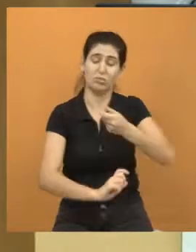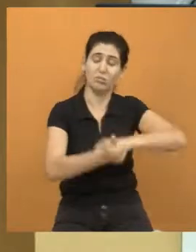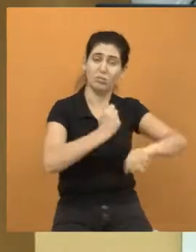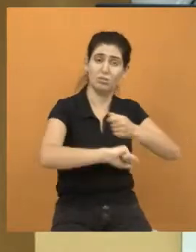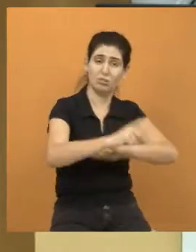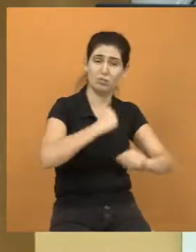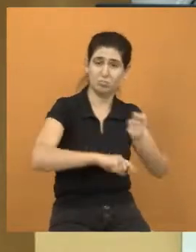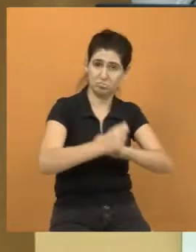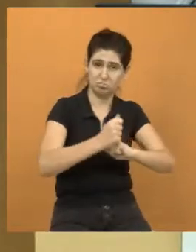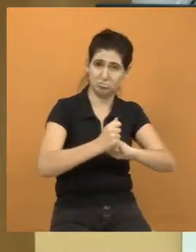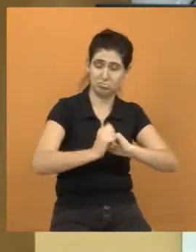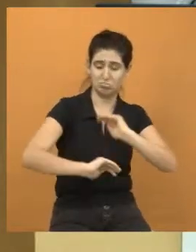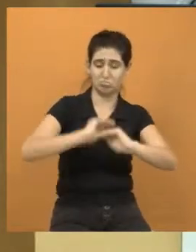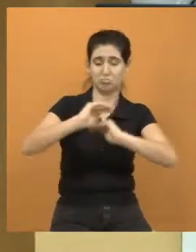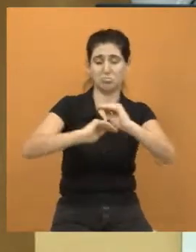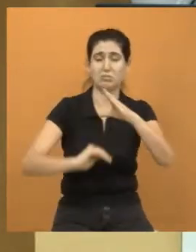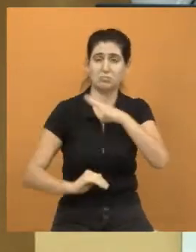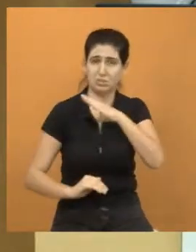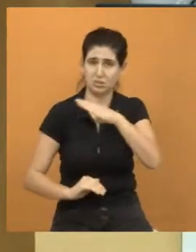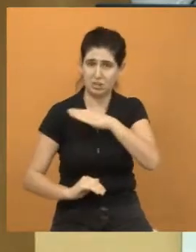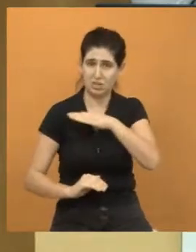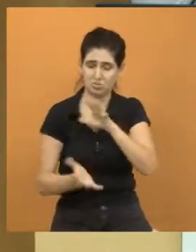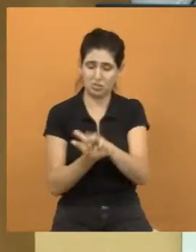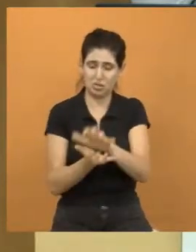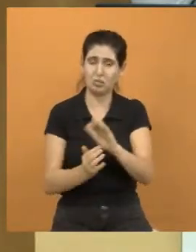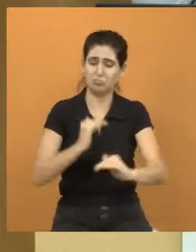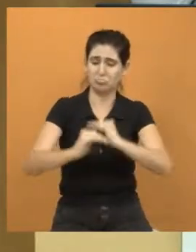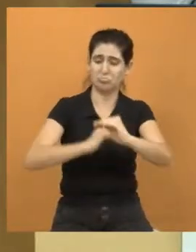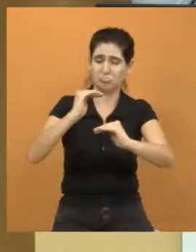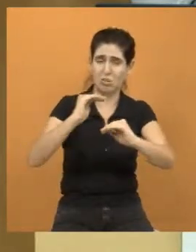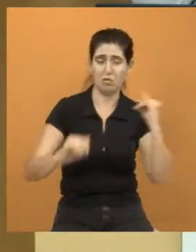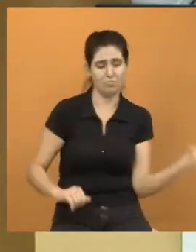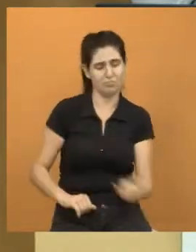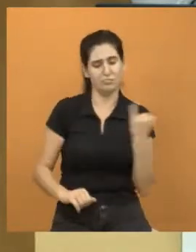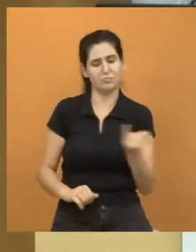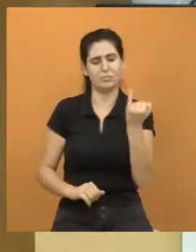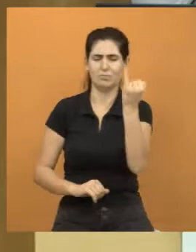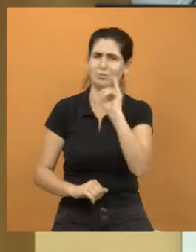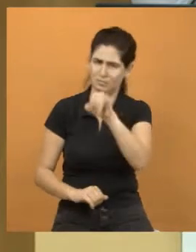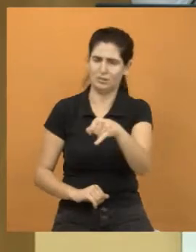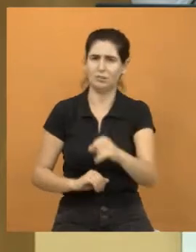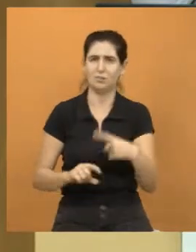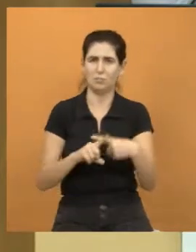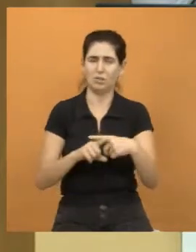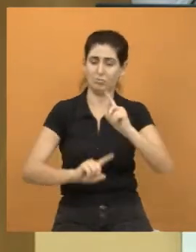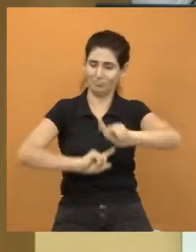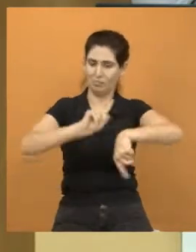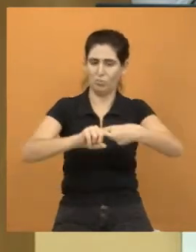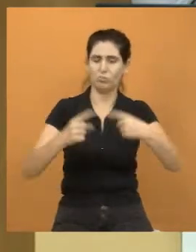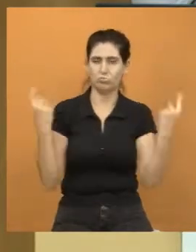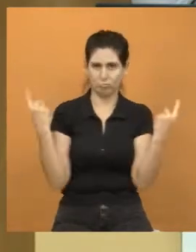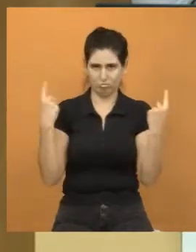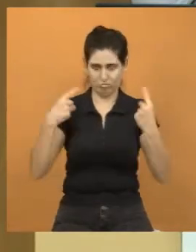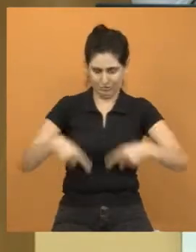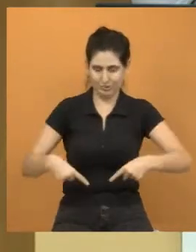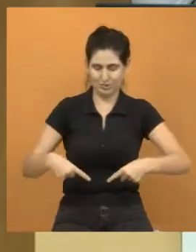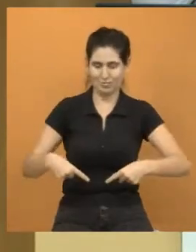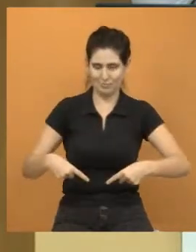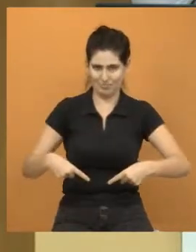e econômica da nossa cidade. É um passo muito importante, porque depois o desafio